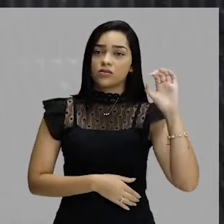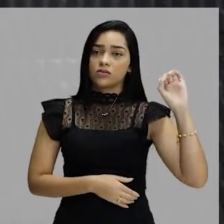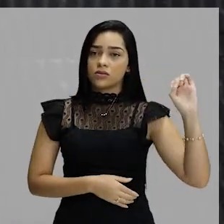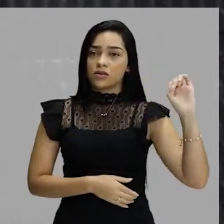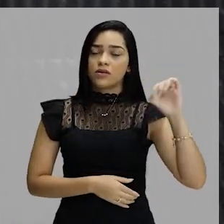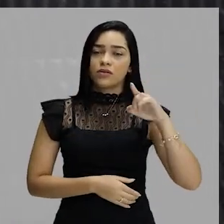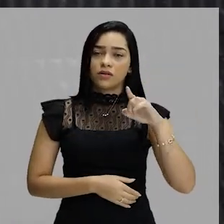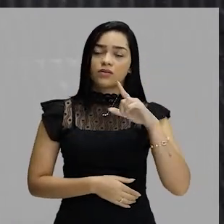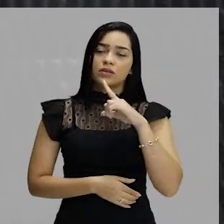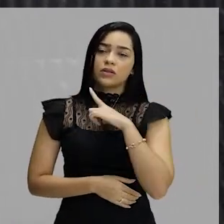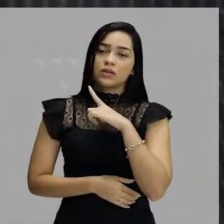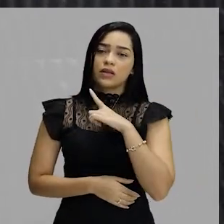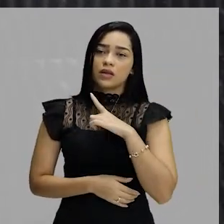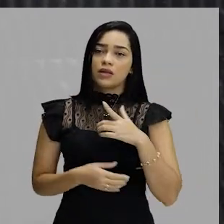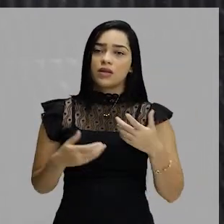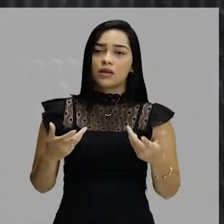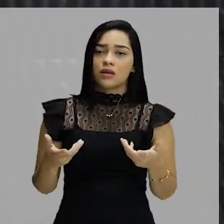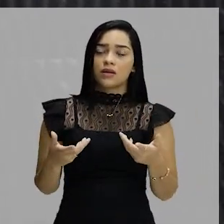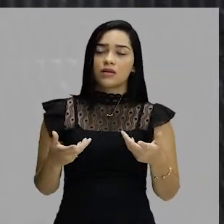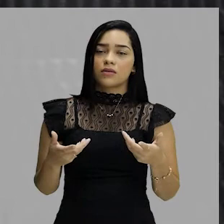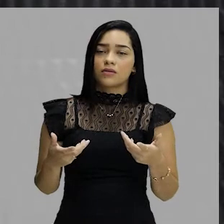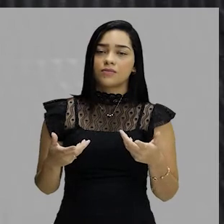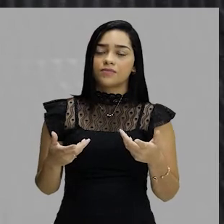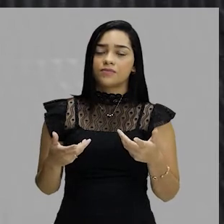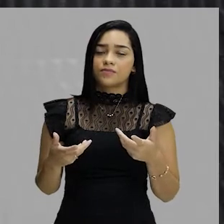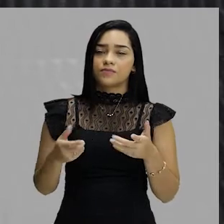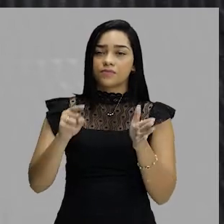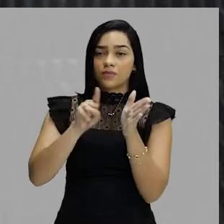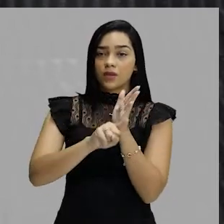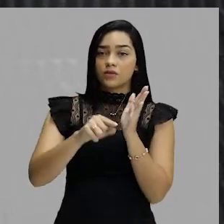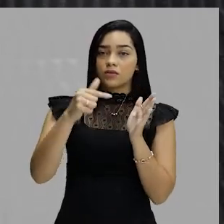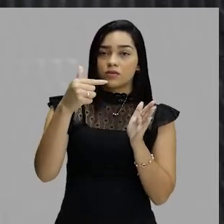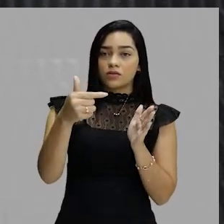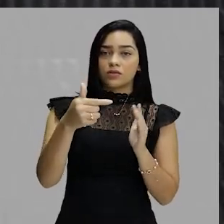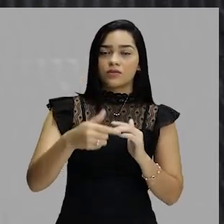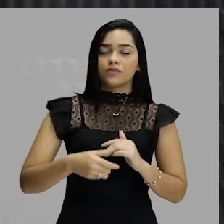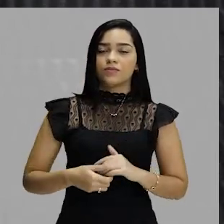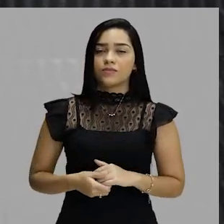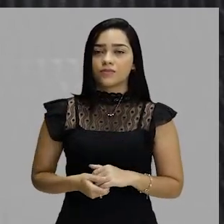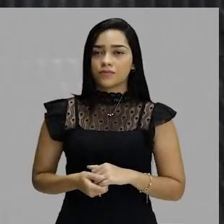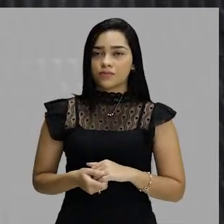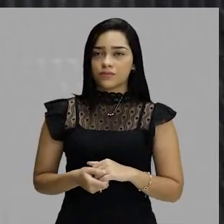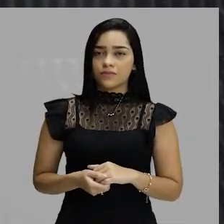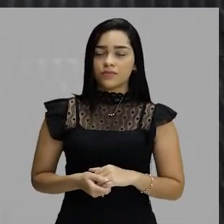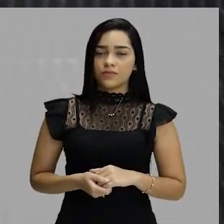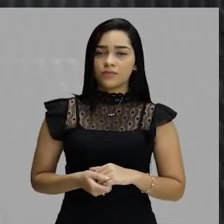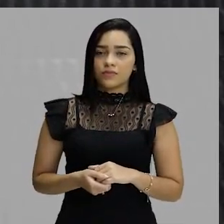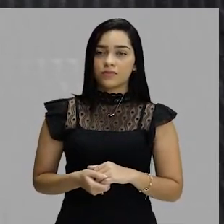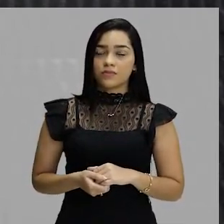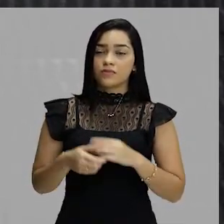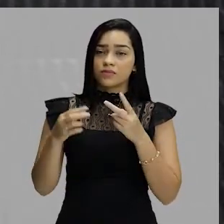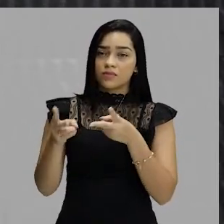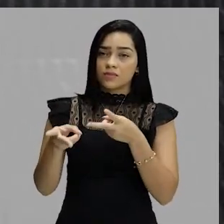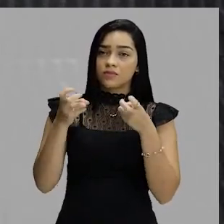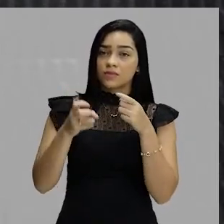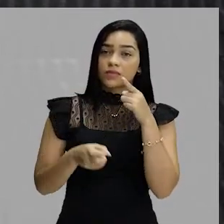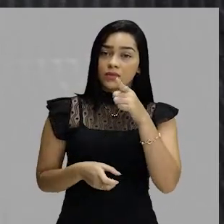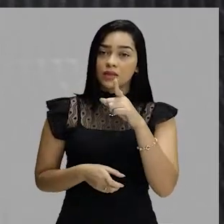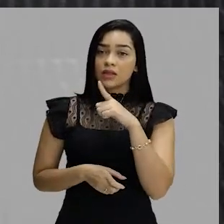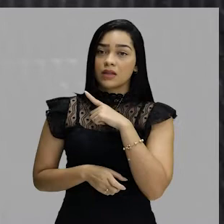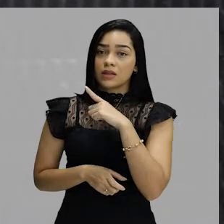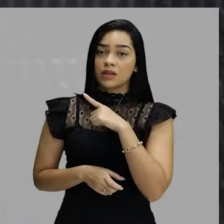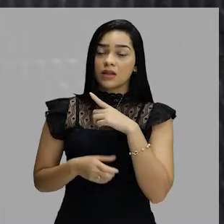Então você tem aqui, vou colocar mais para cá, o menos 2. Tá? Então perceba que você